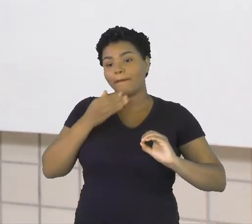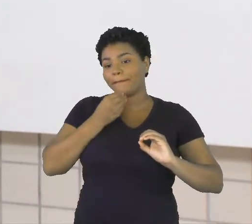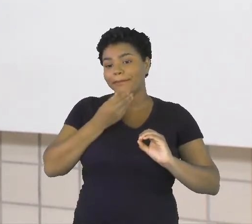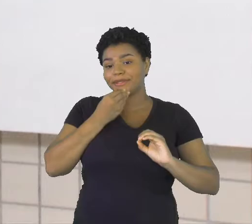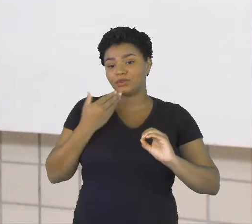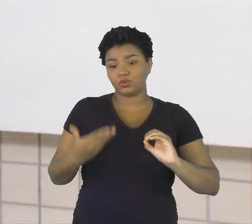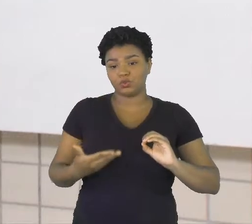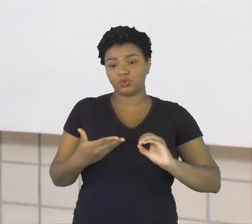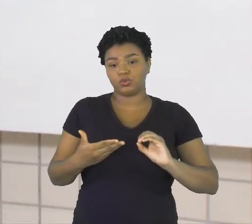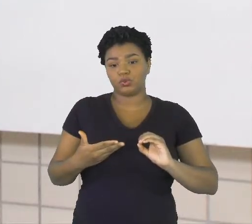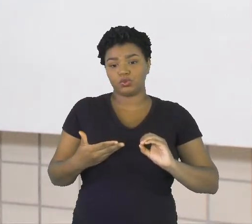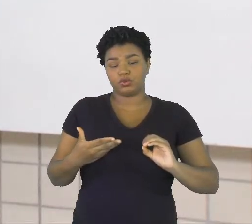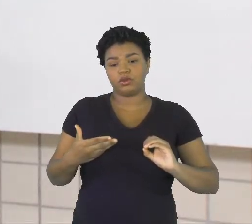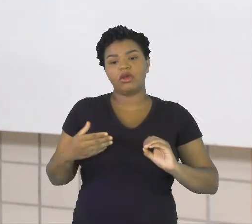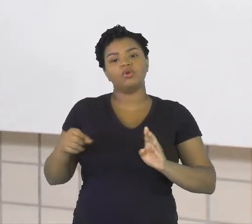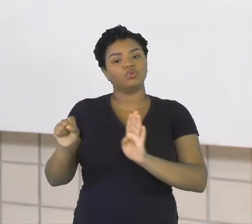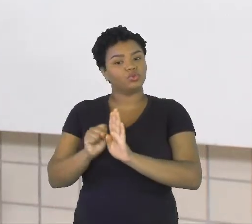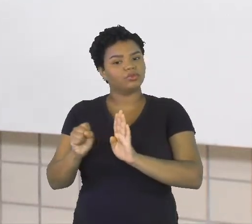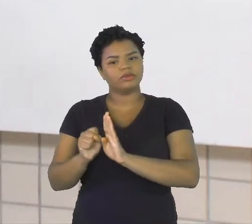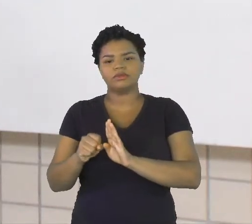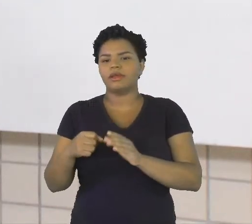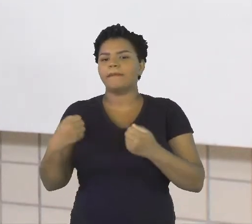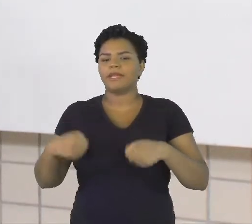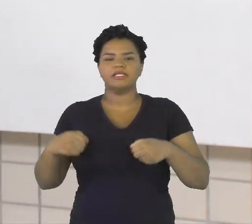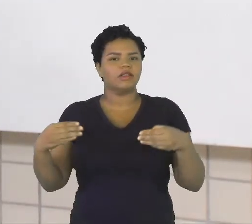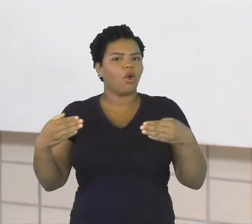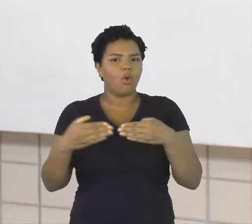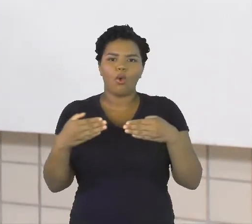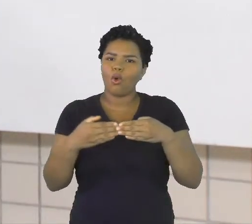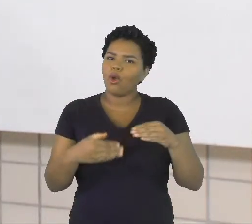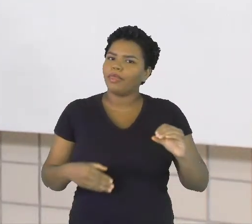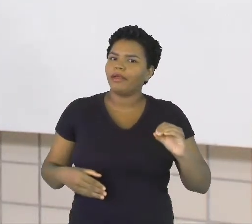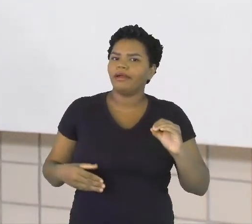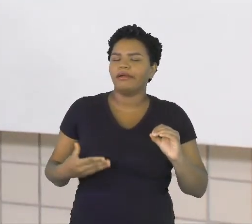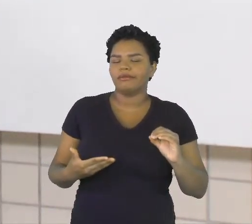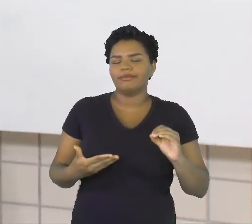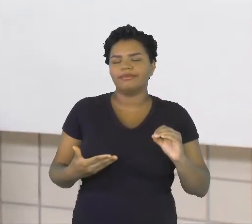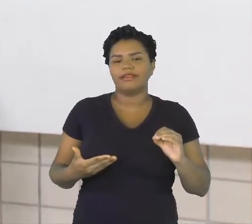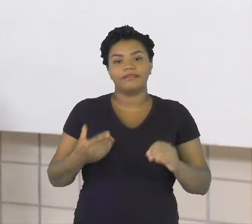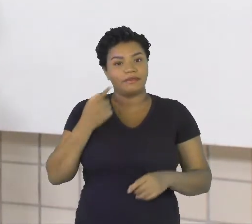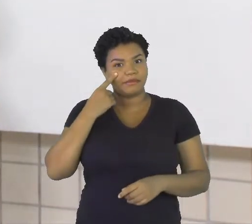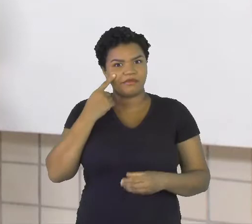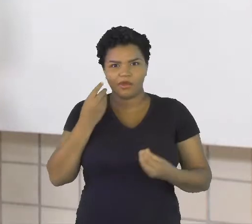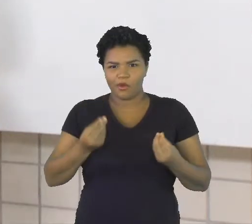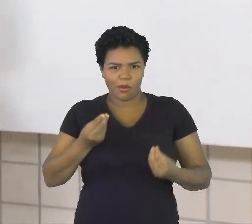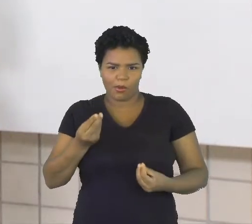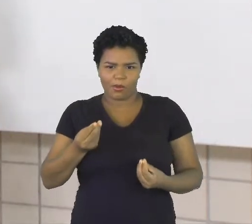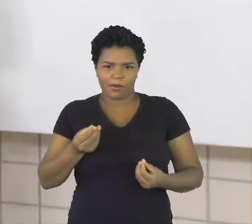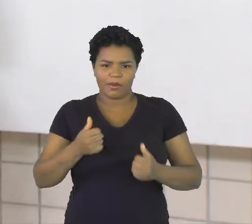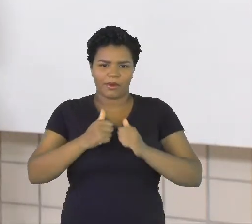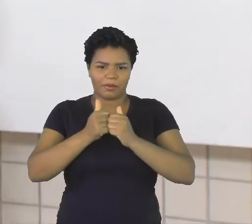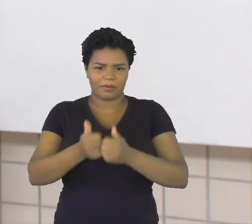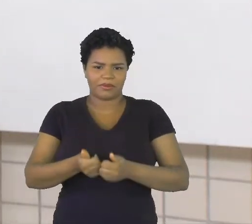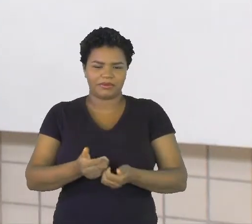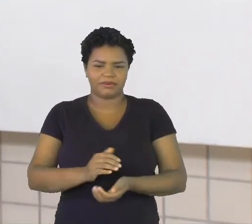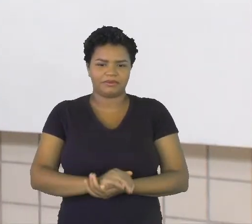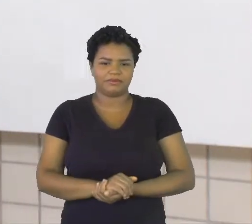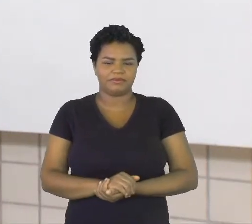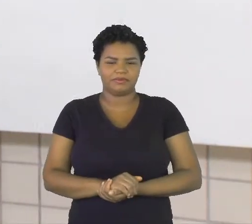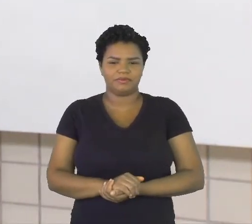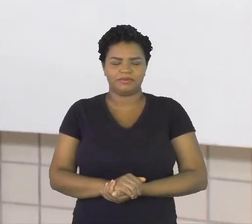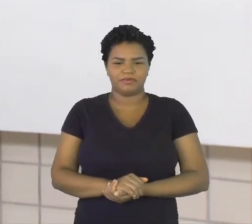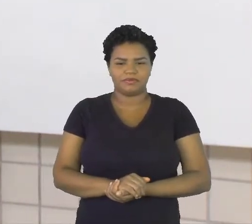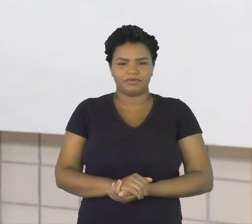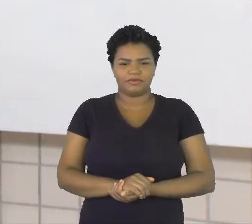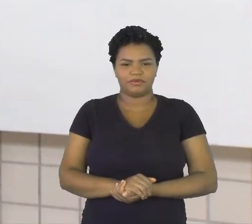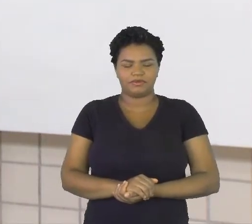masculino, o substantivo tem que concordar com ele. Vamos ver como que vai ficar? Acompanhe comigo, olha como que ficou.